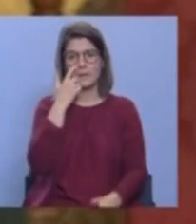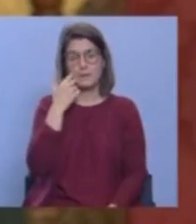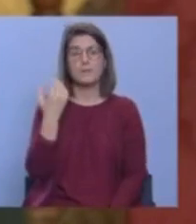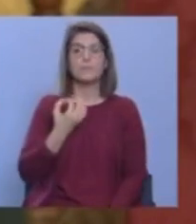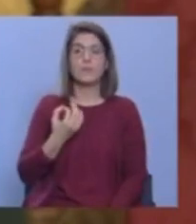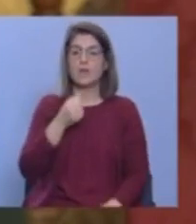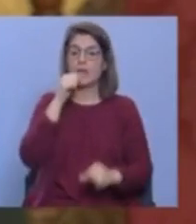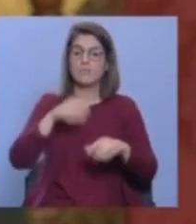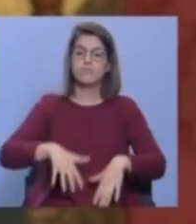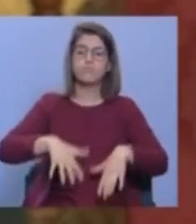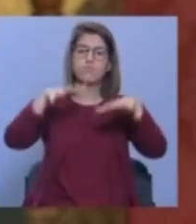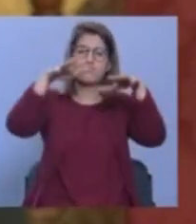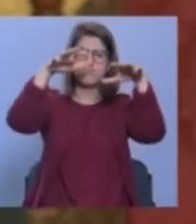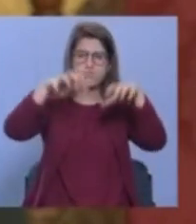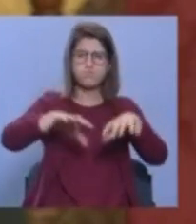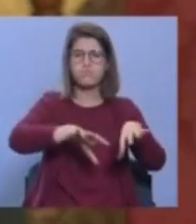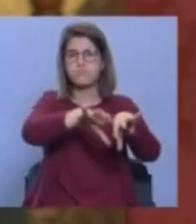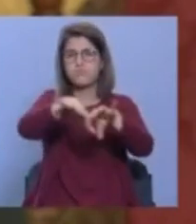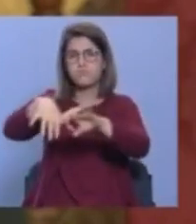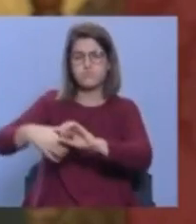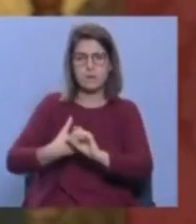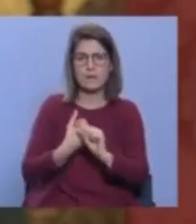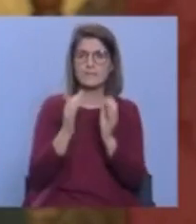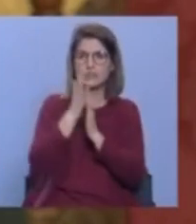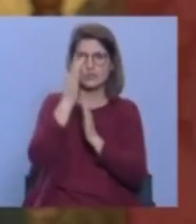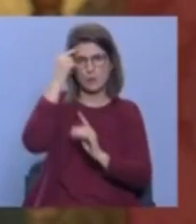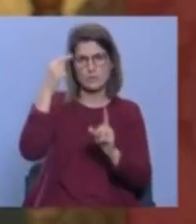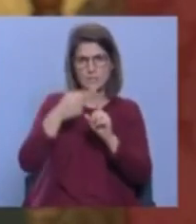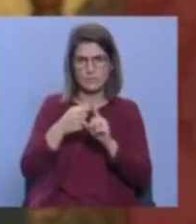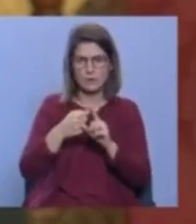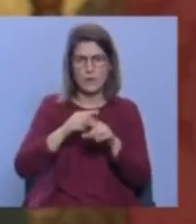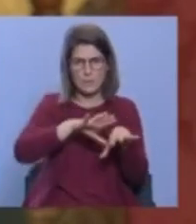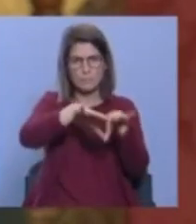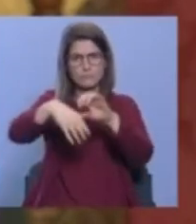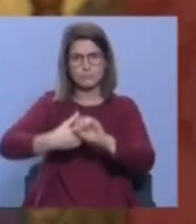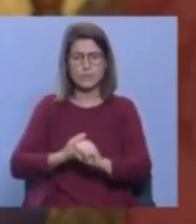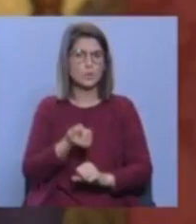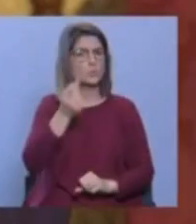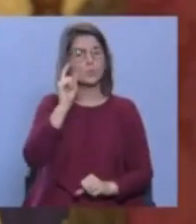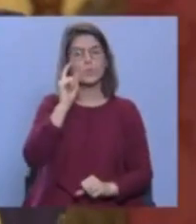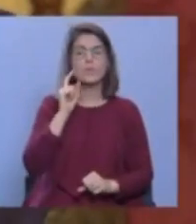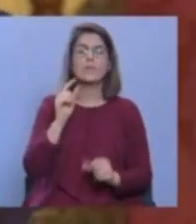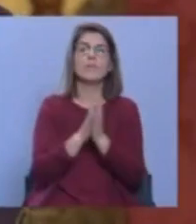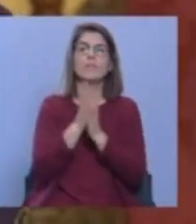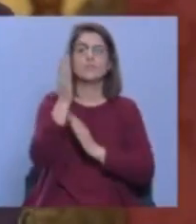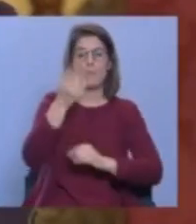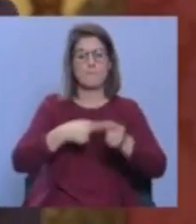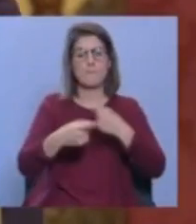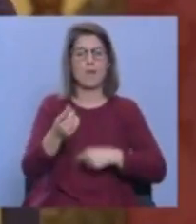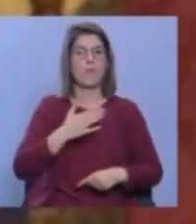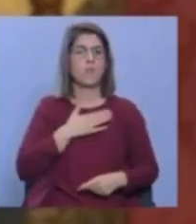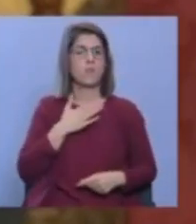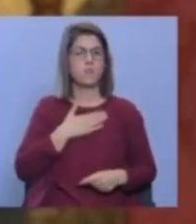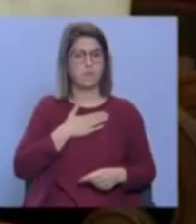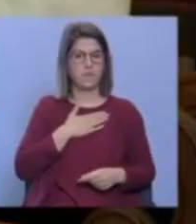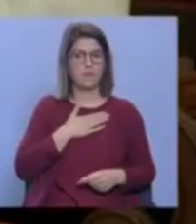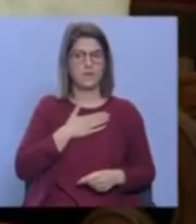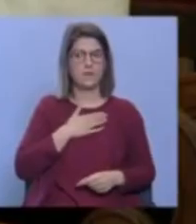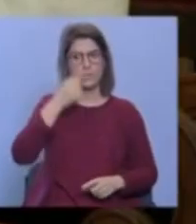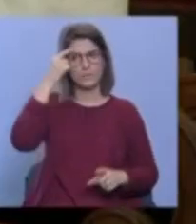após o dilúvio, Deus não veio para destruir, Deus não cria exigências, mas salva de